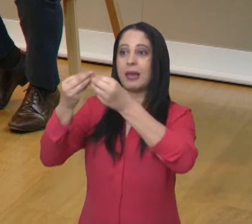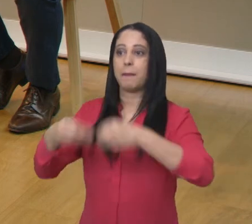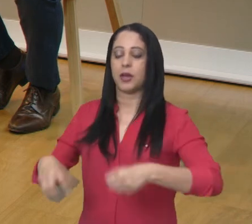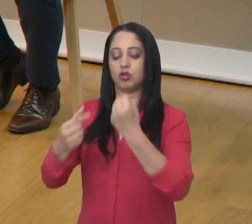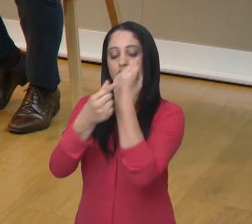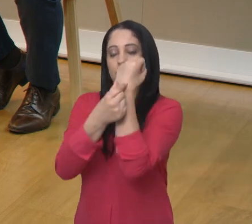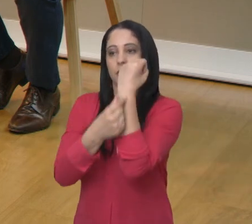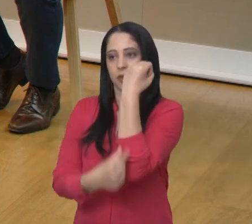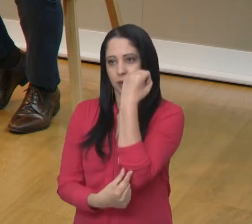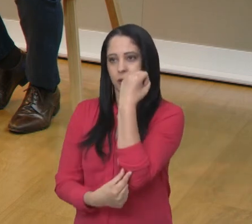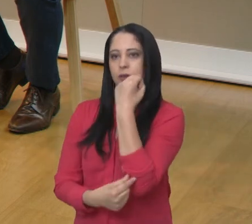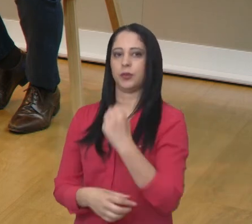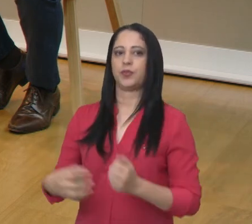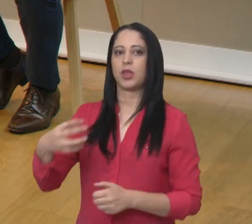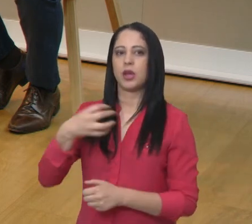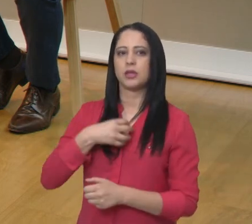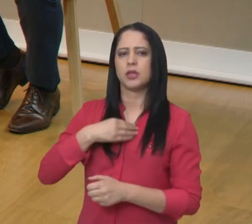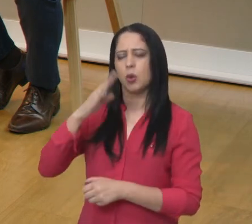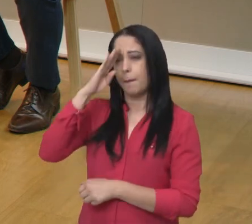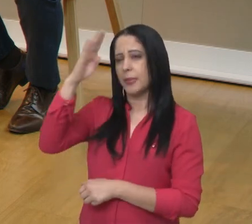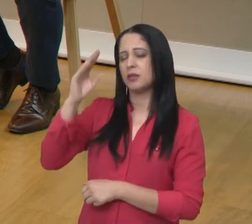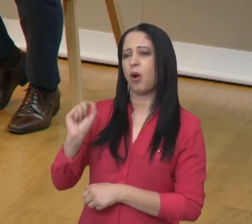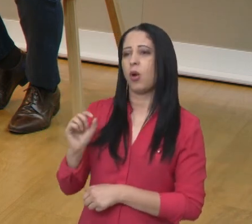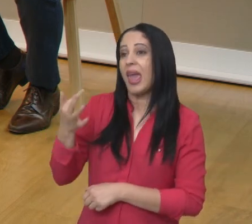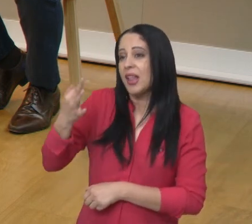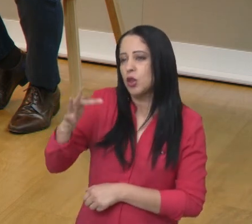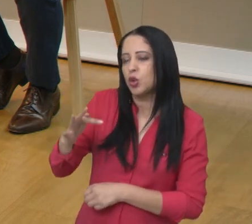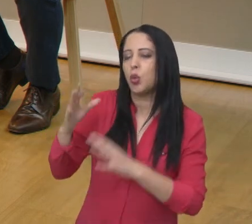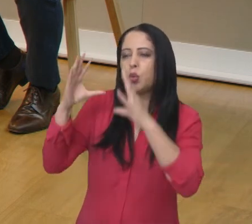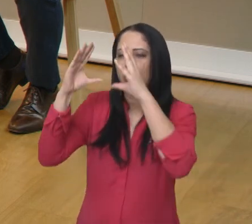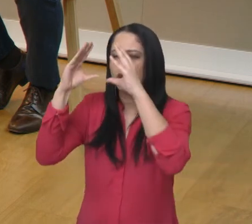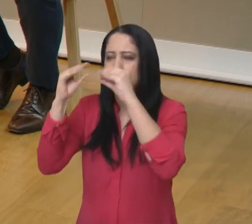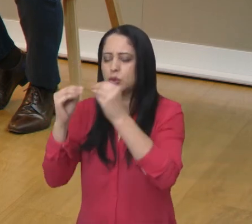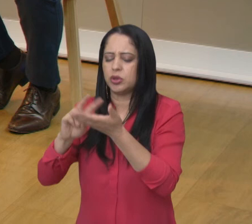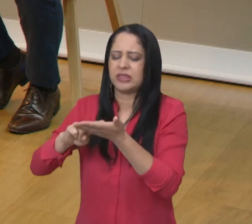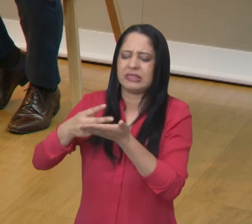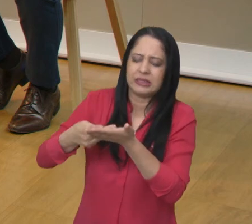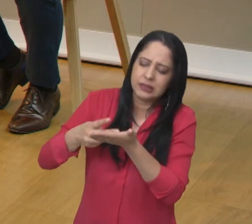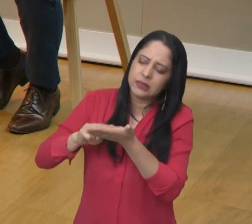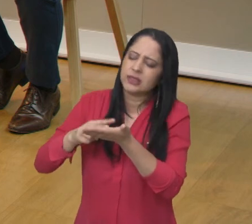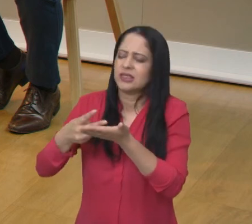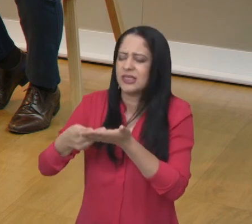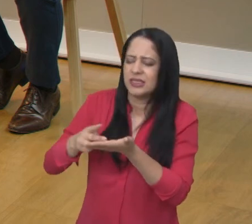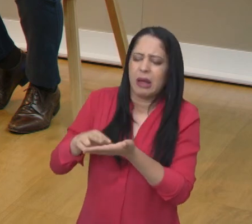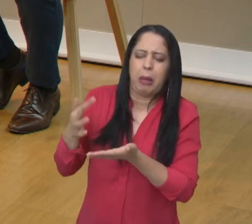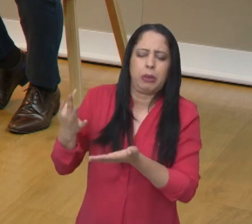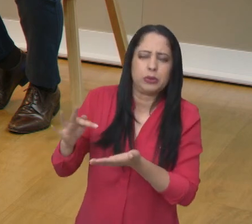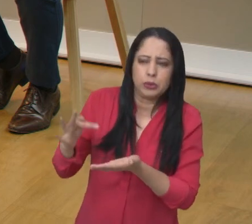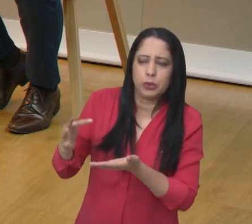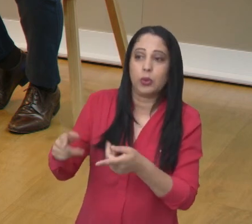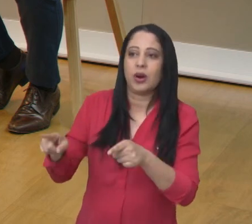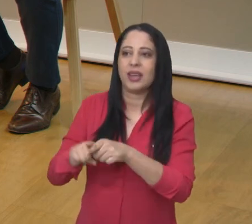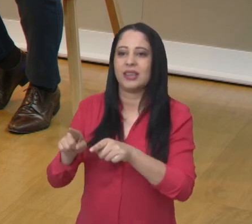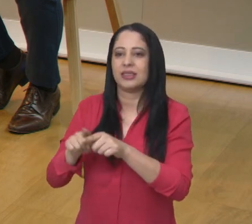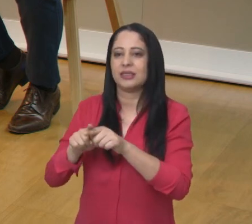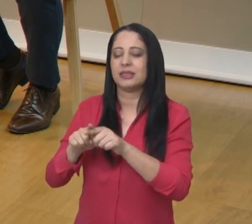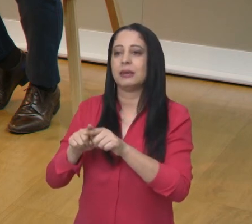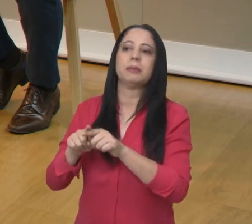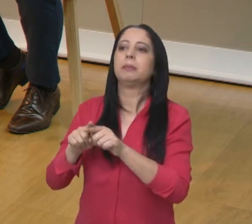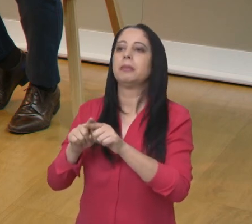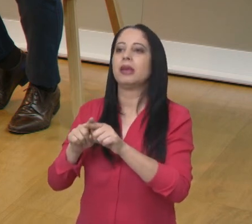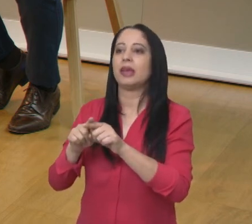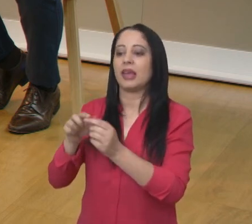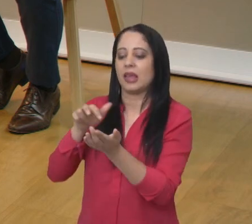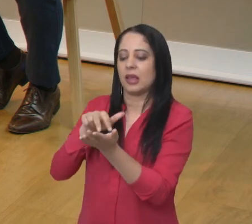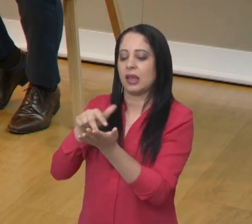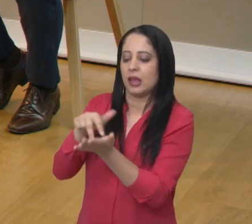Os principais sintomas são dor localizada, que piora principalmente à noite, o paciente chega a acordar à noite de dor,